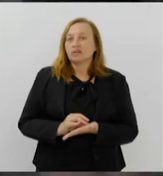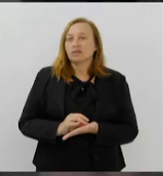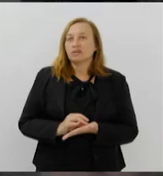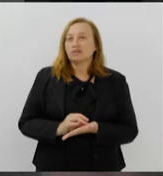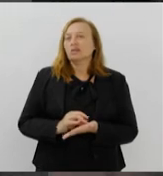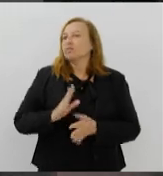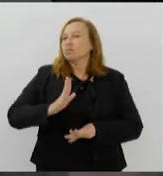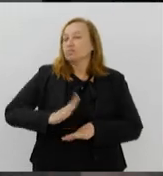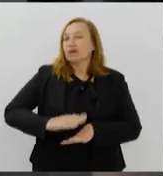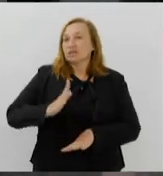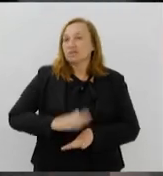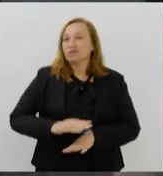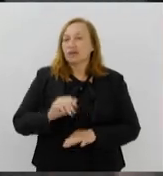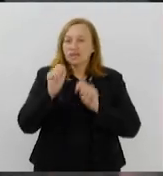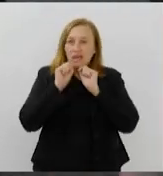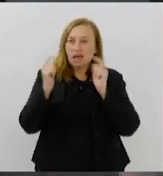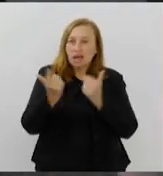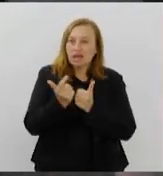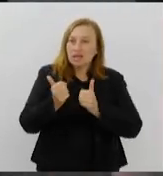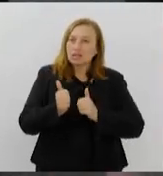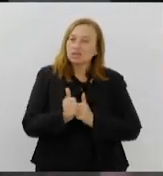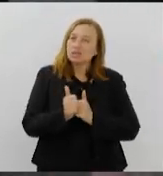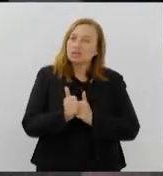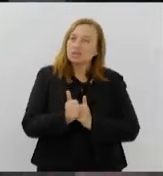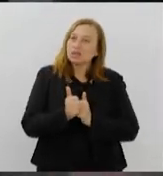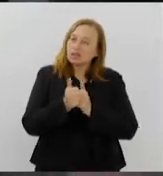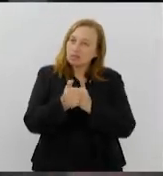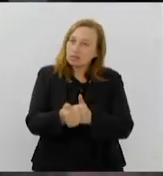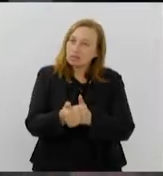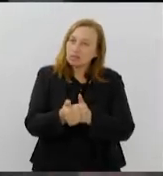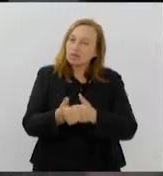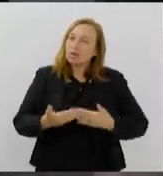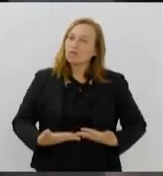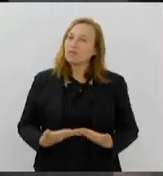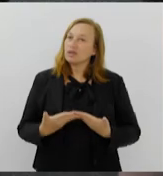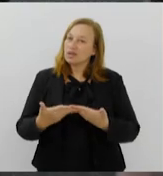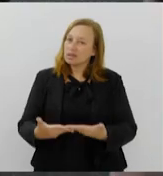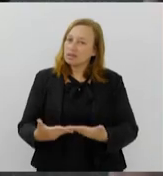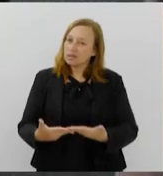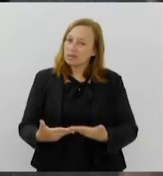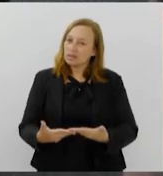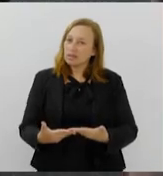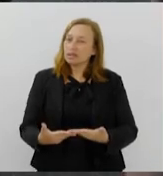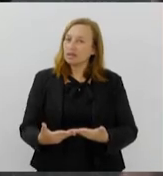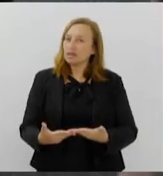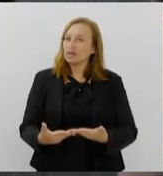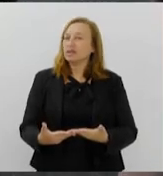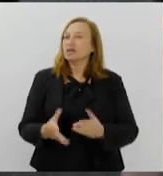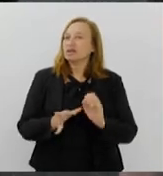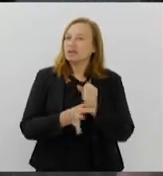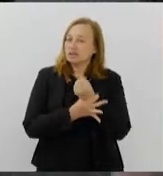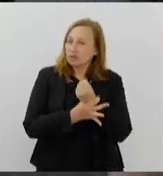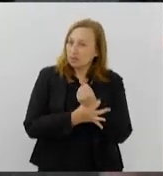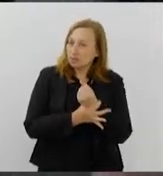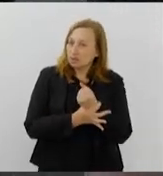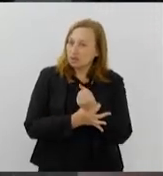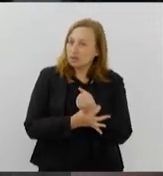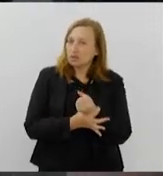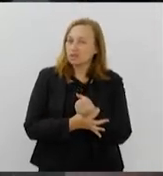quanto mais a Assembleia Legislativa caminha no sentido de oferecer a essa parcela que vai se constituindo enquanto integradores